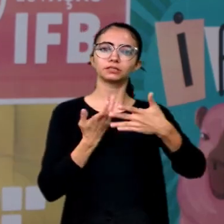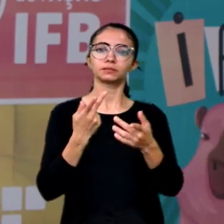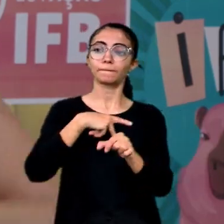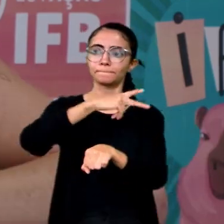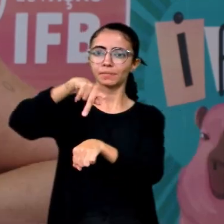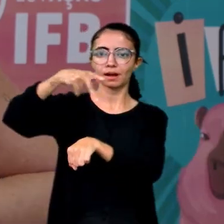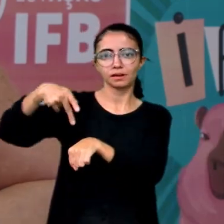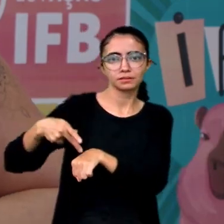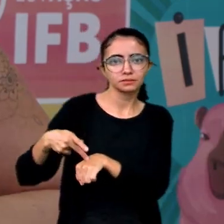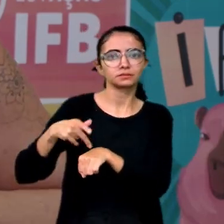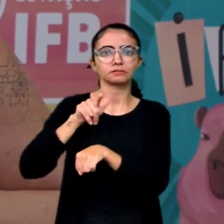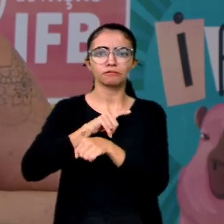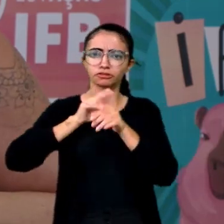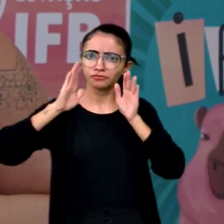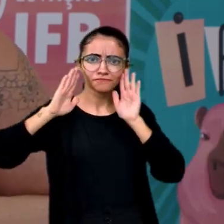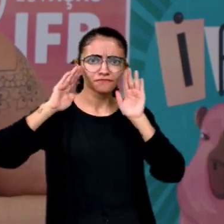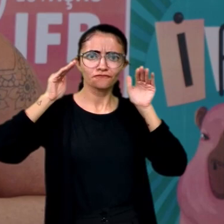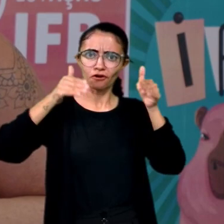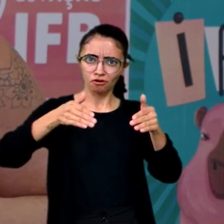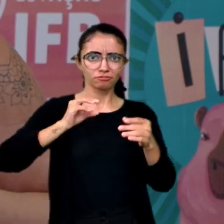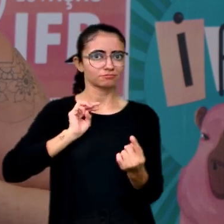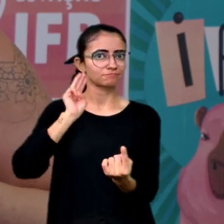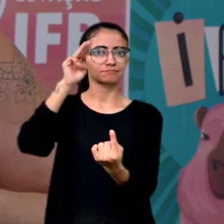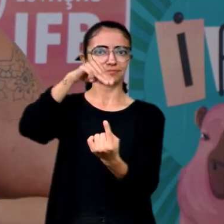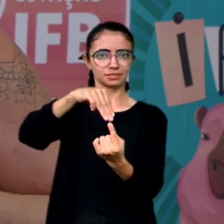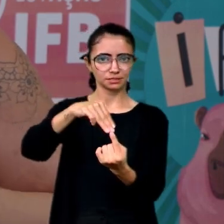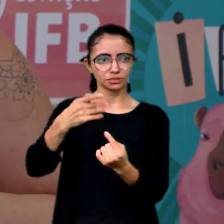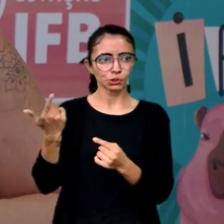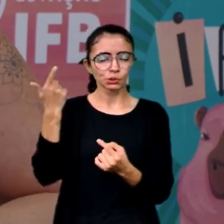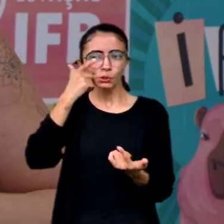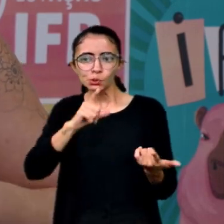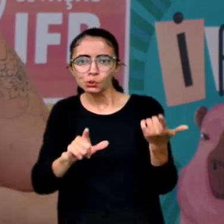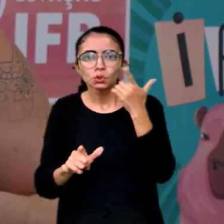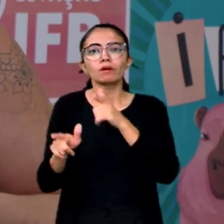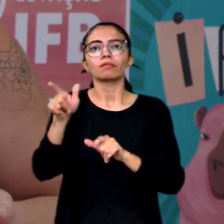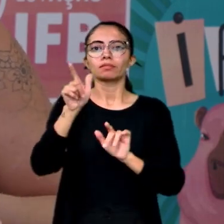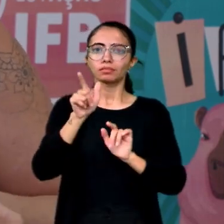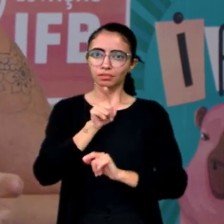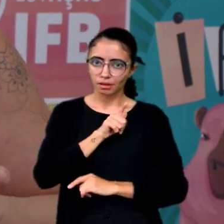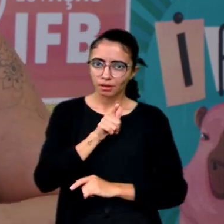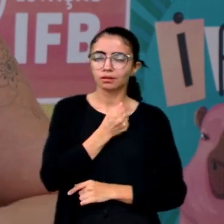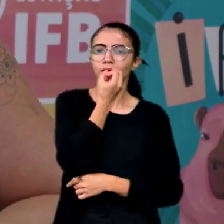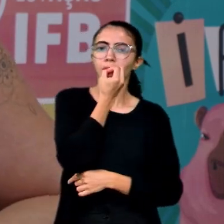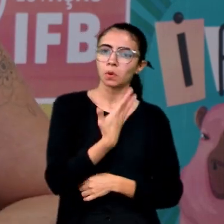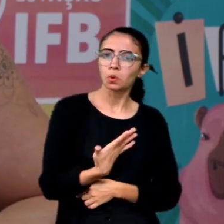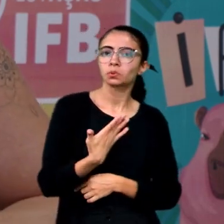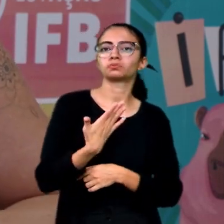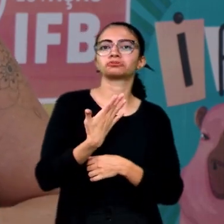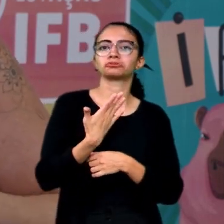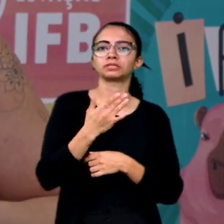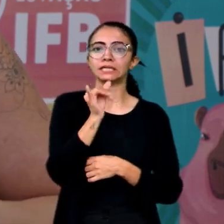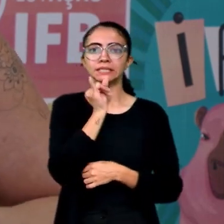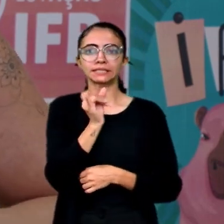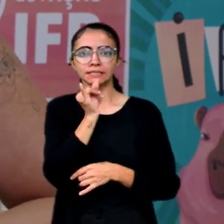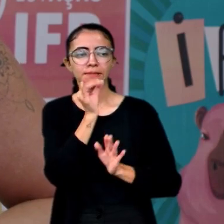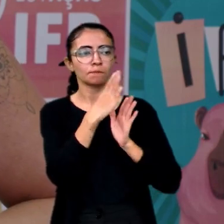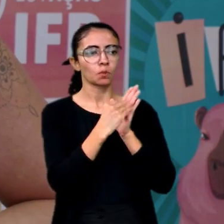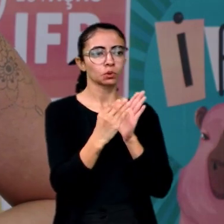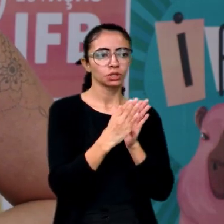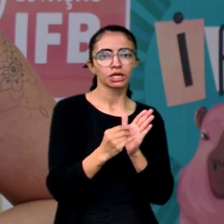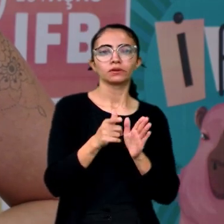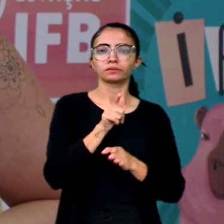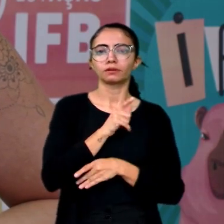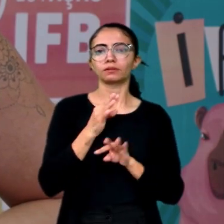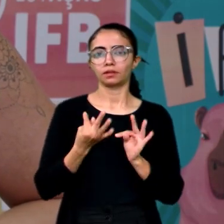estão totalmente focados nessa meta. A gente já tem bons exemplos, a gente tem tecnologia, então é isso, a